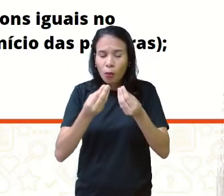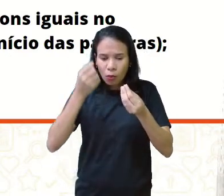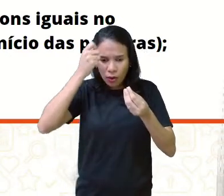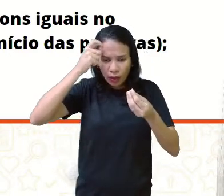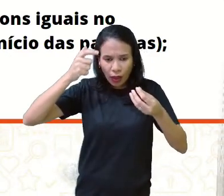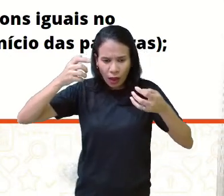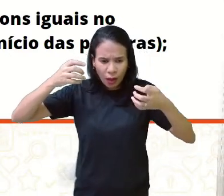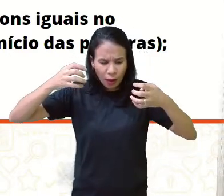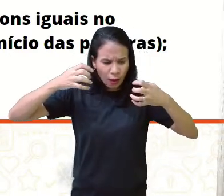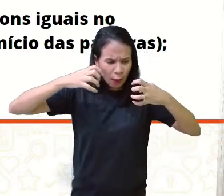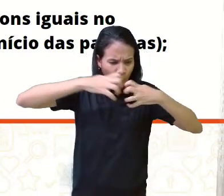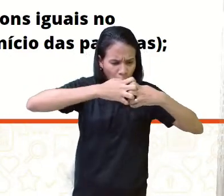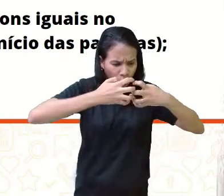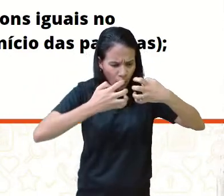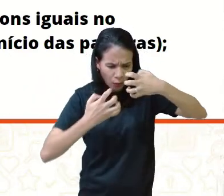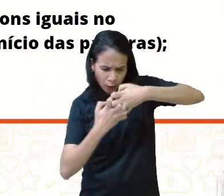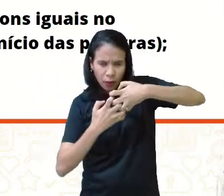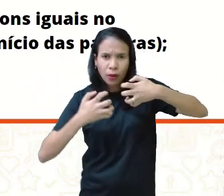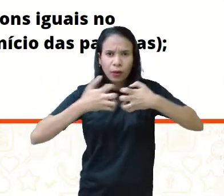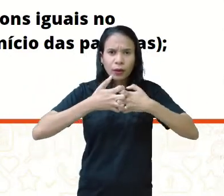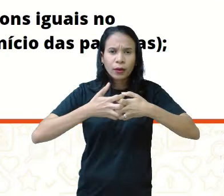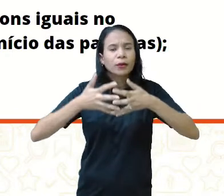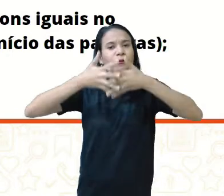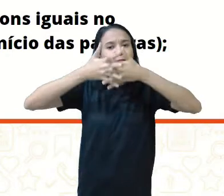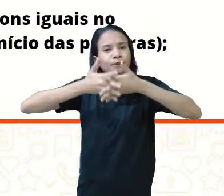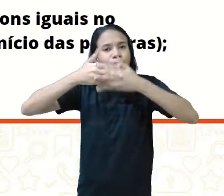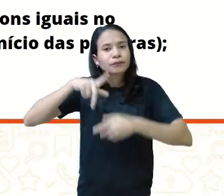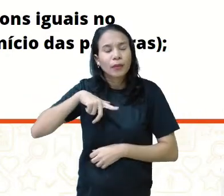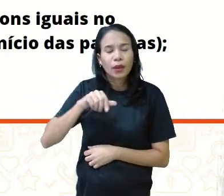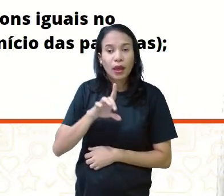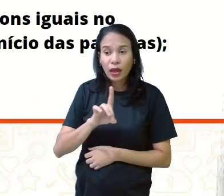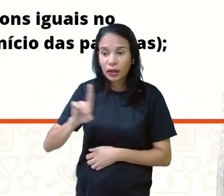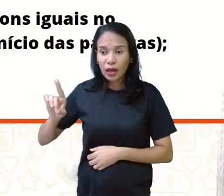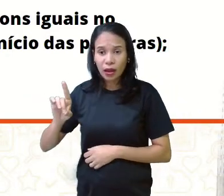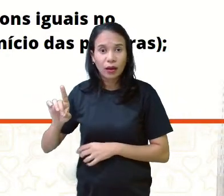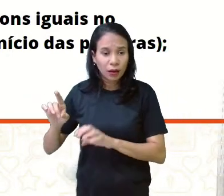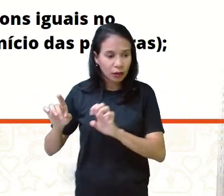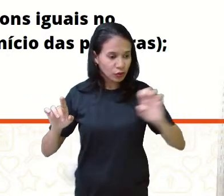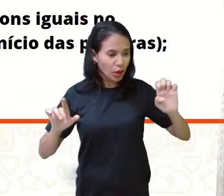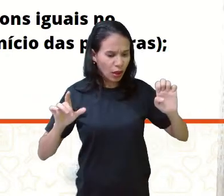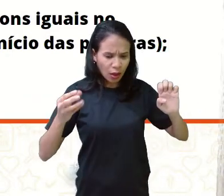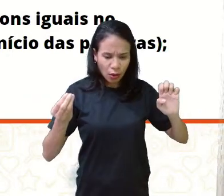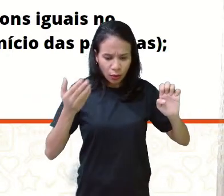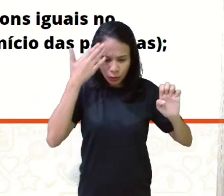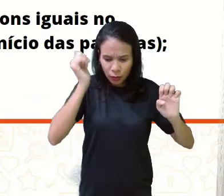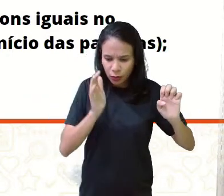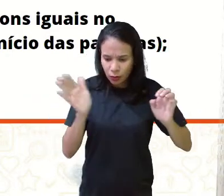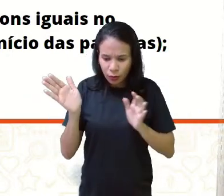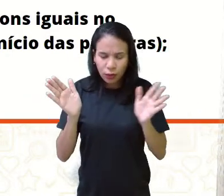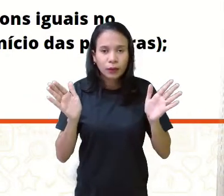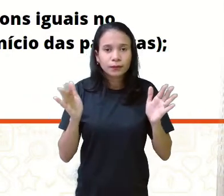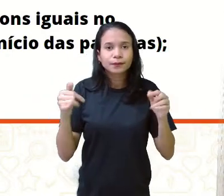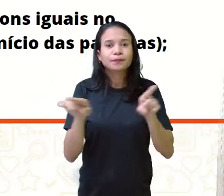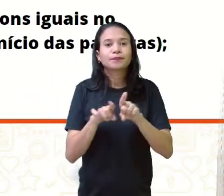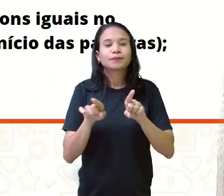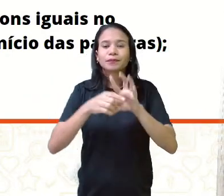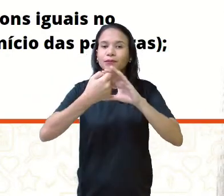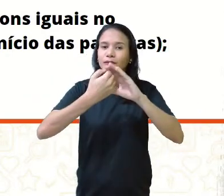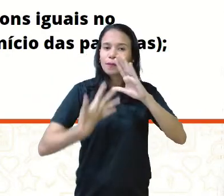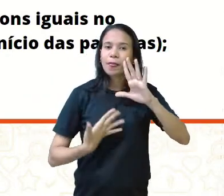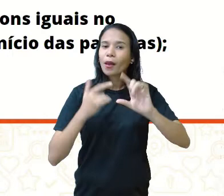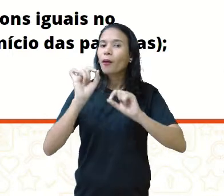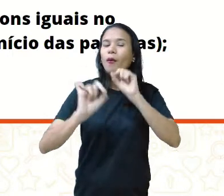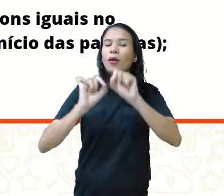quebra-cabeças. Confusão para nomear entre esquerda e direita. Também outro sinal é